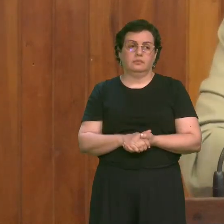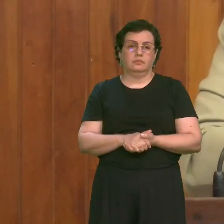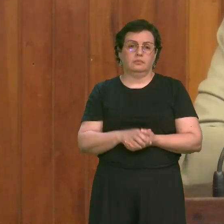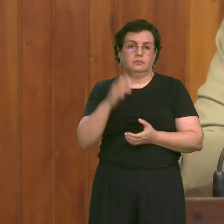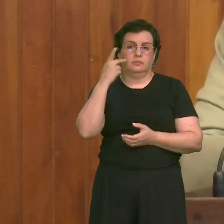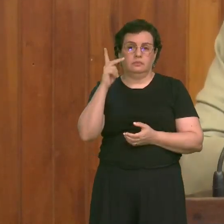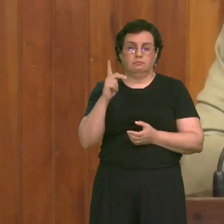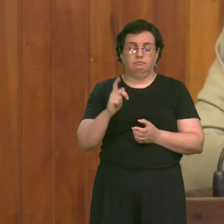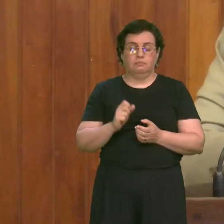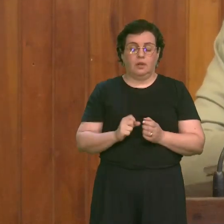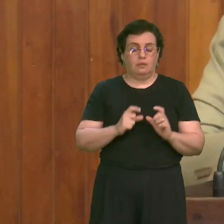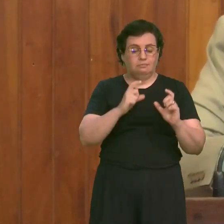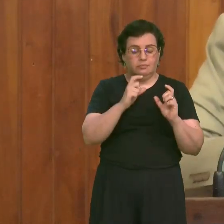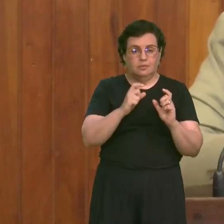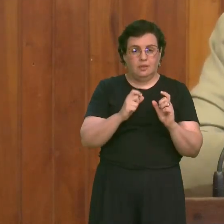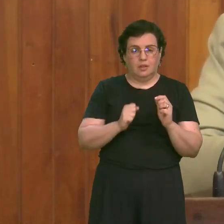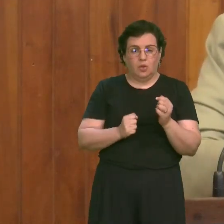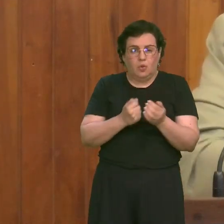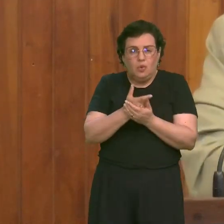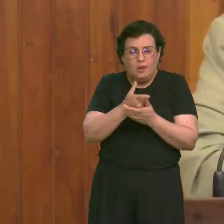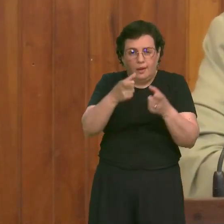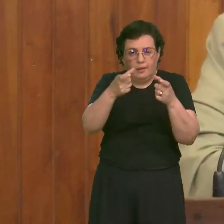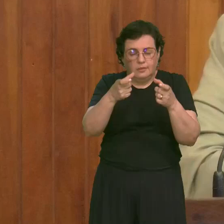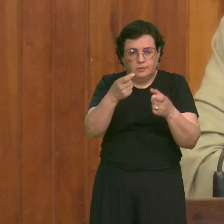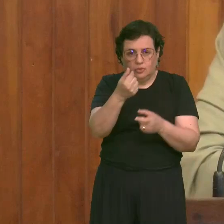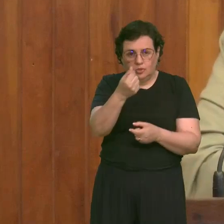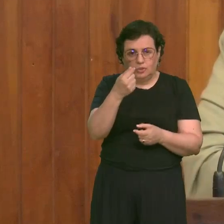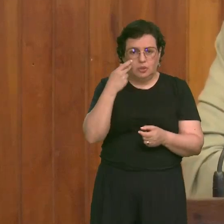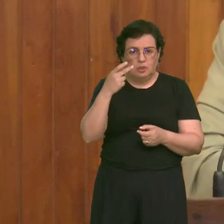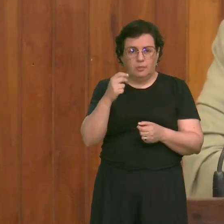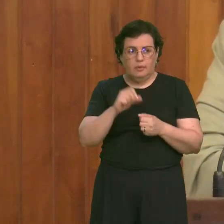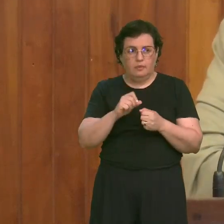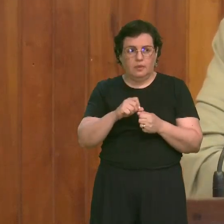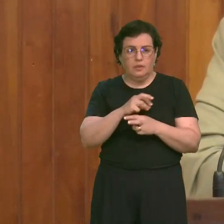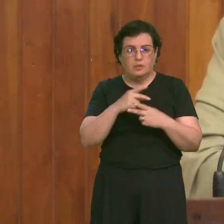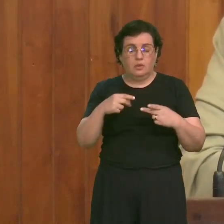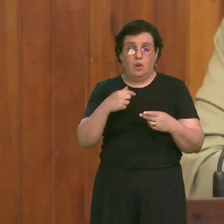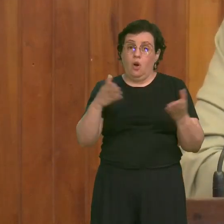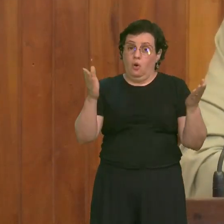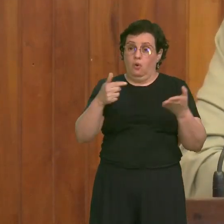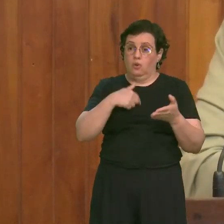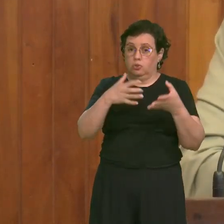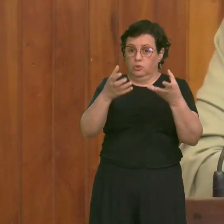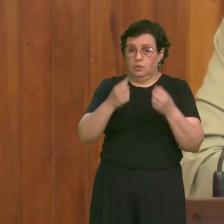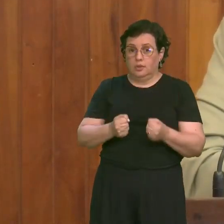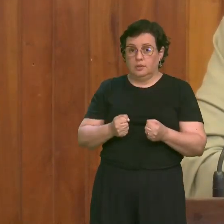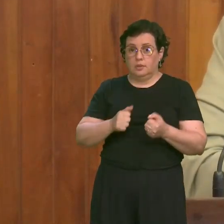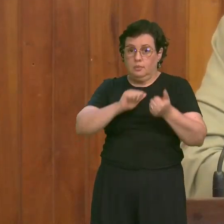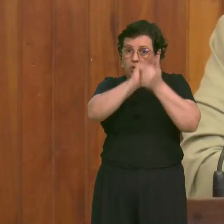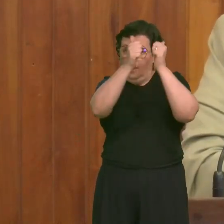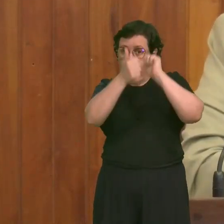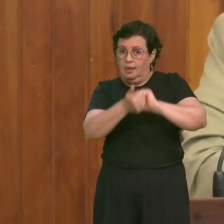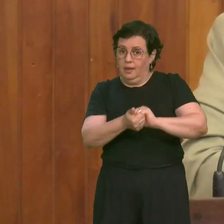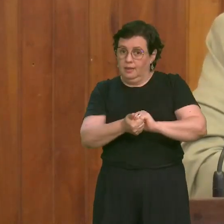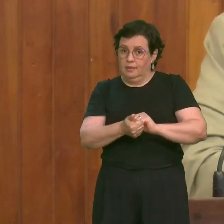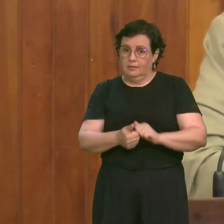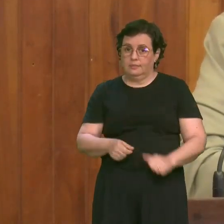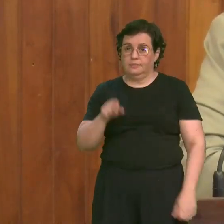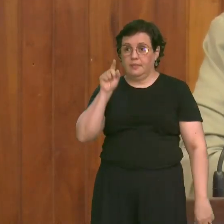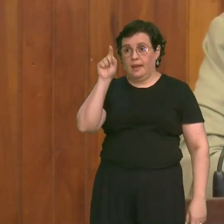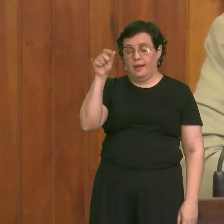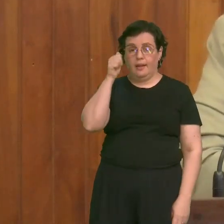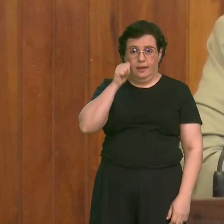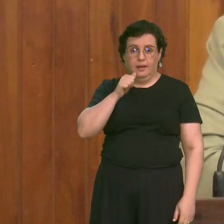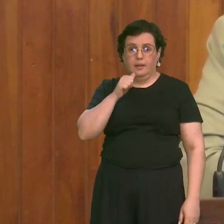investimento para para gestão para eu hoje eu recebi um atleta aqui ela